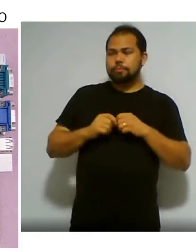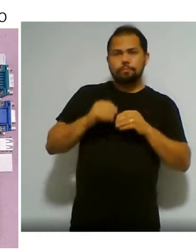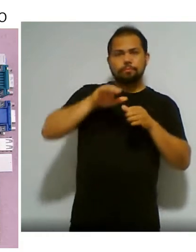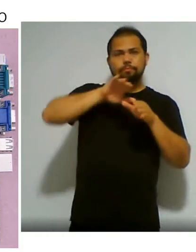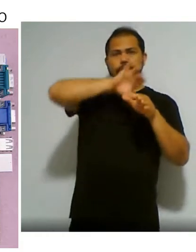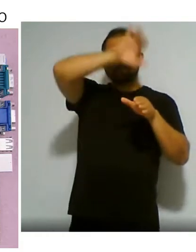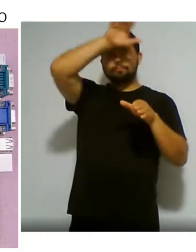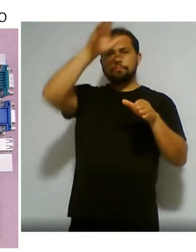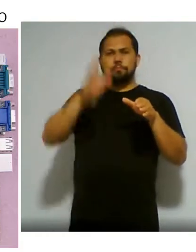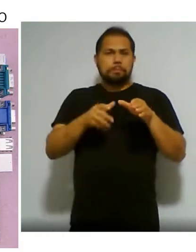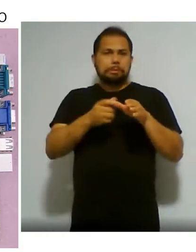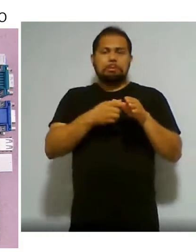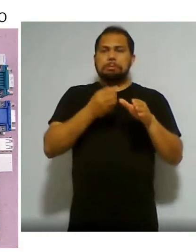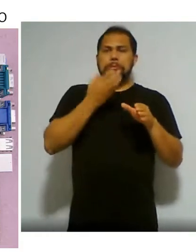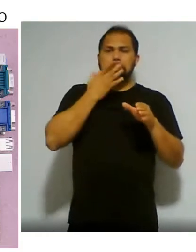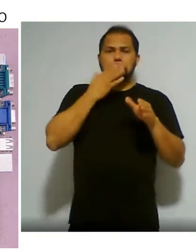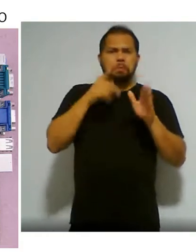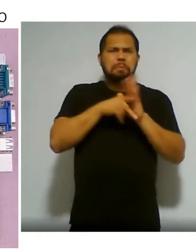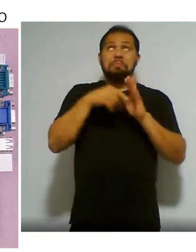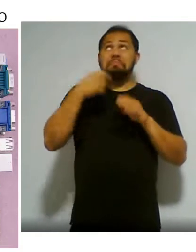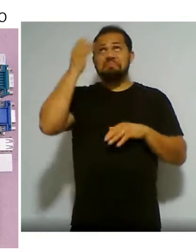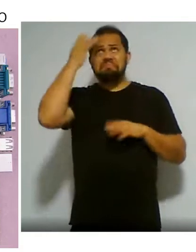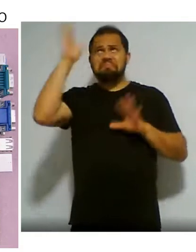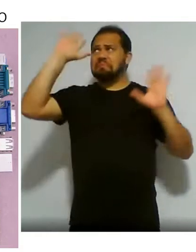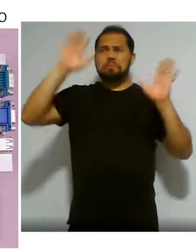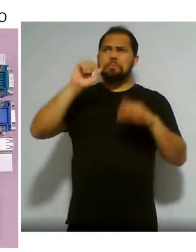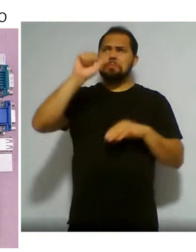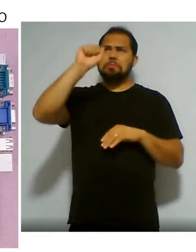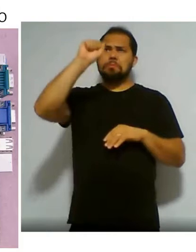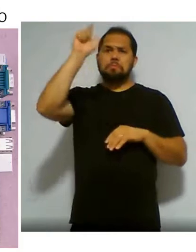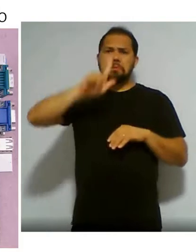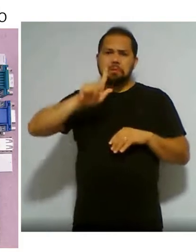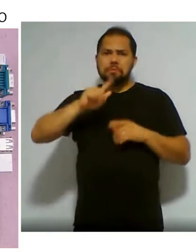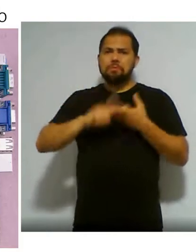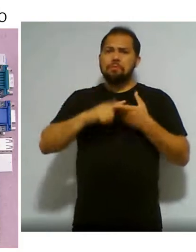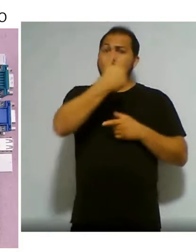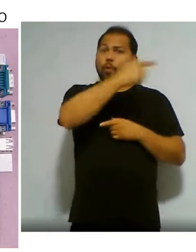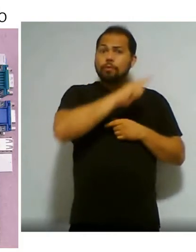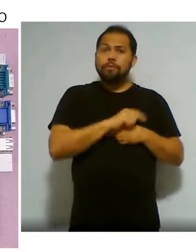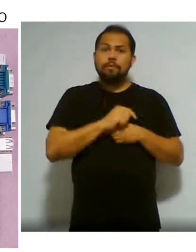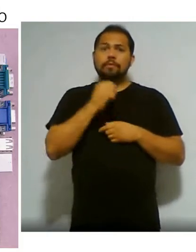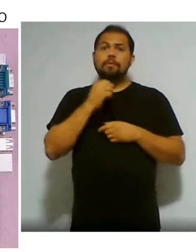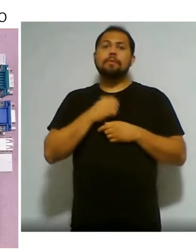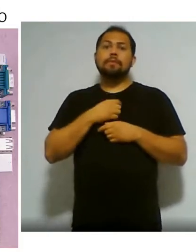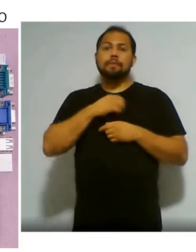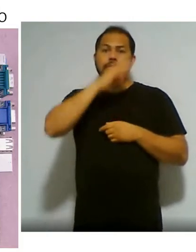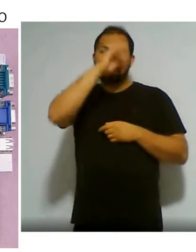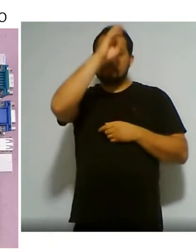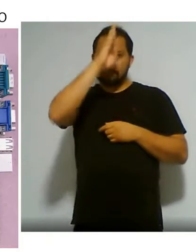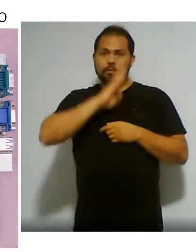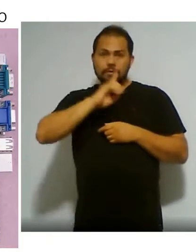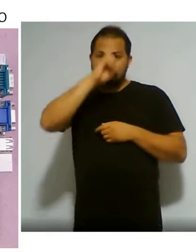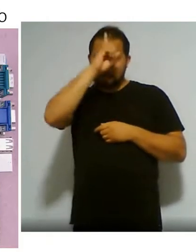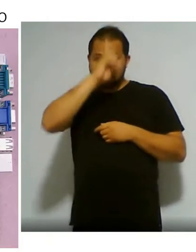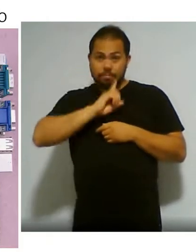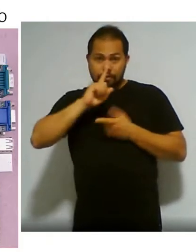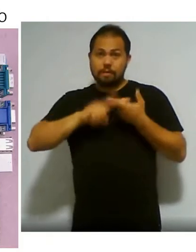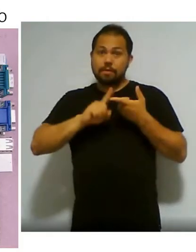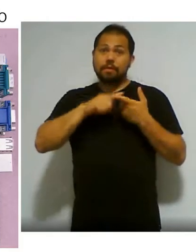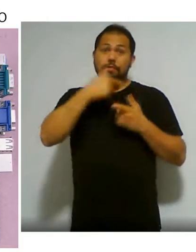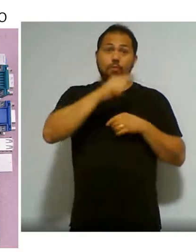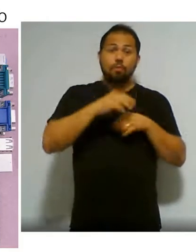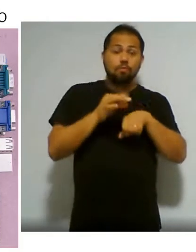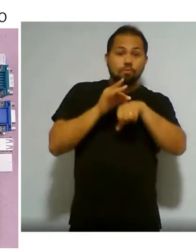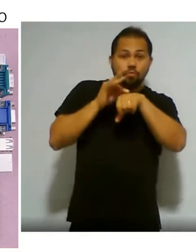lá, azul. Outro tinha uma pontinha amarela, outro tinha uma pontinha preta. E esse encaixa onde? Na placa-mãe. Onde está azul,